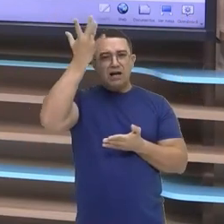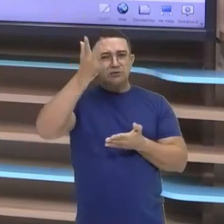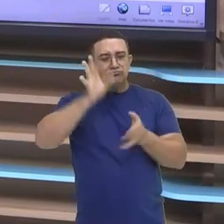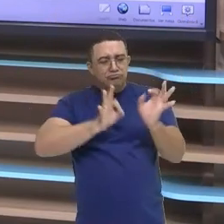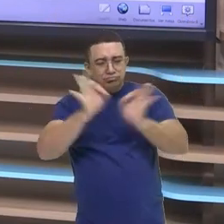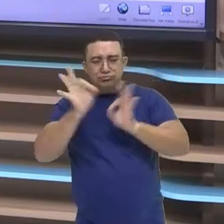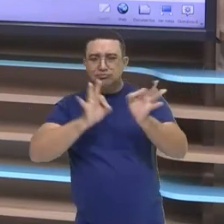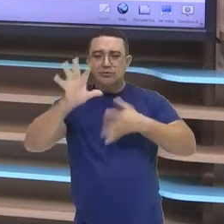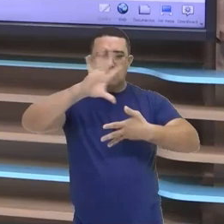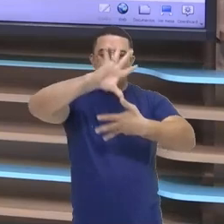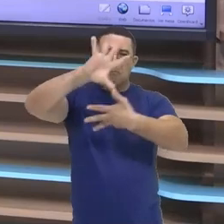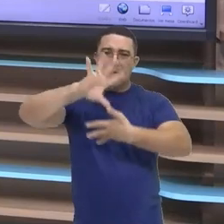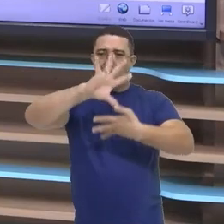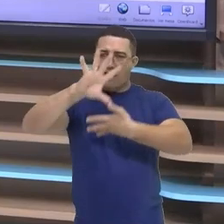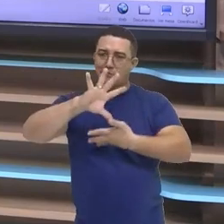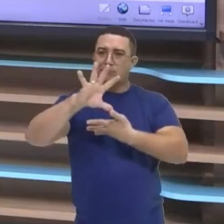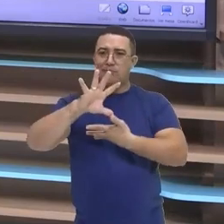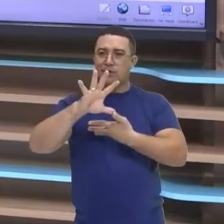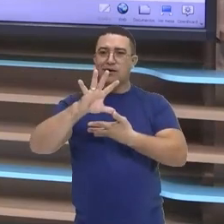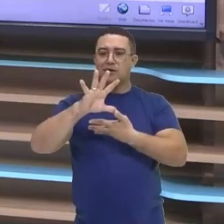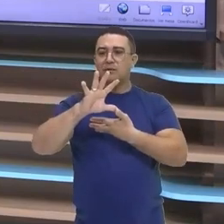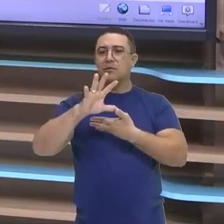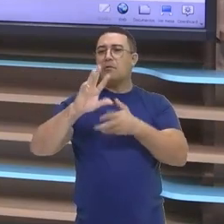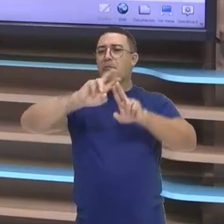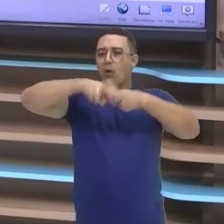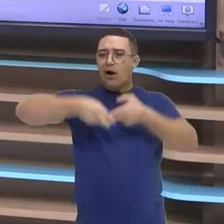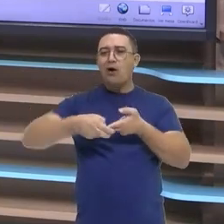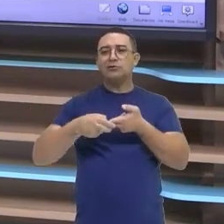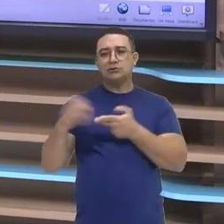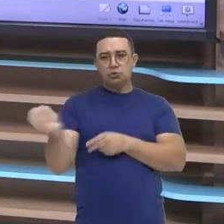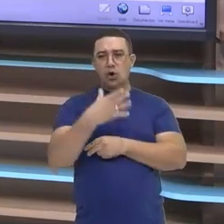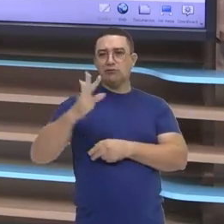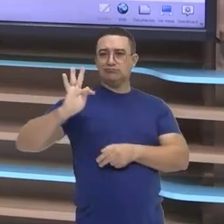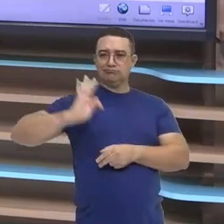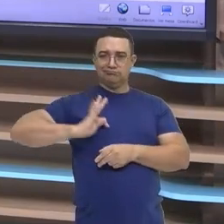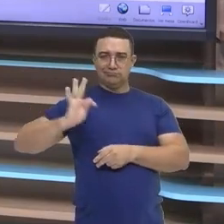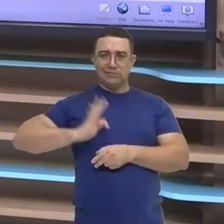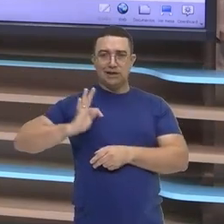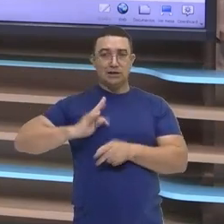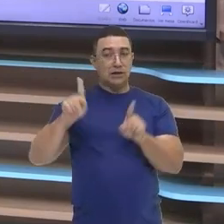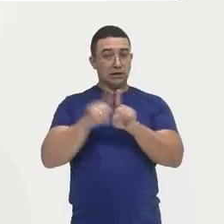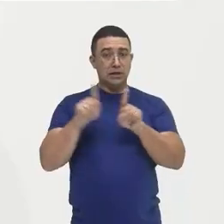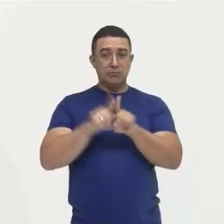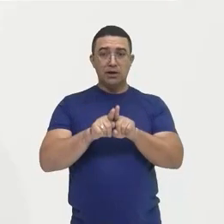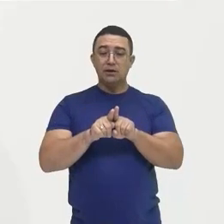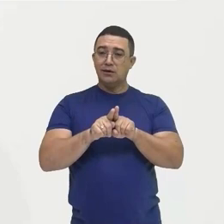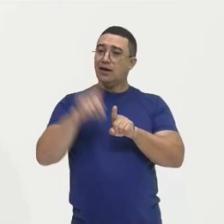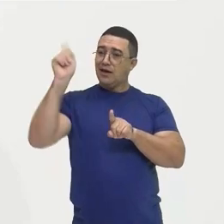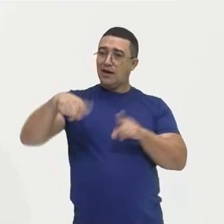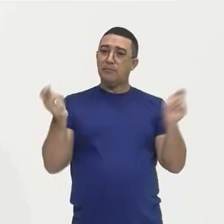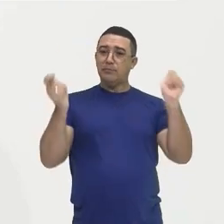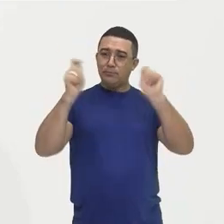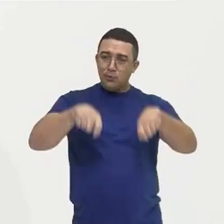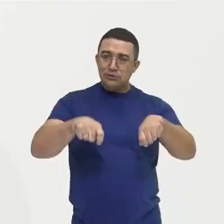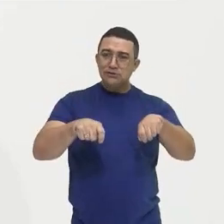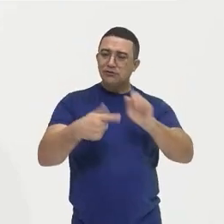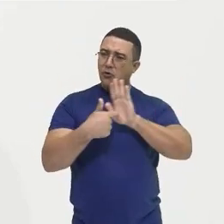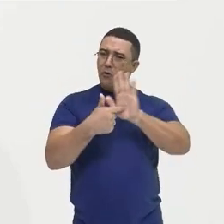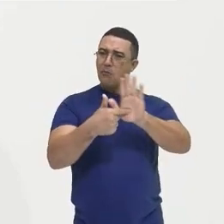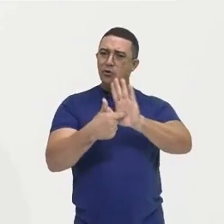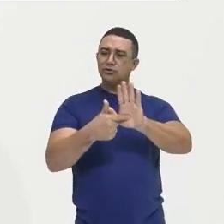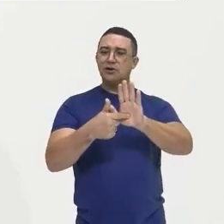de mapas a partir dessas técnicas, que também permite aí, olha, representar a